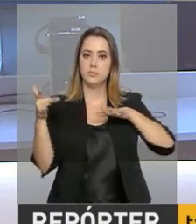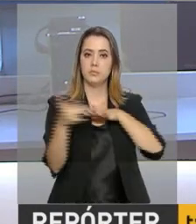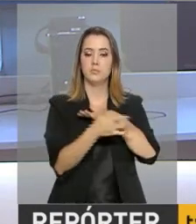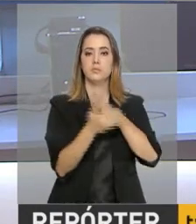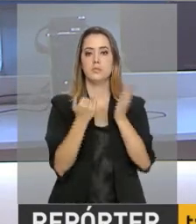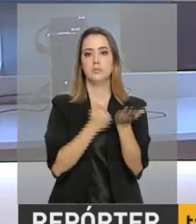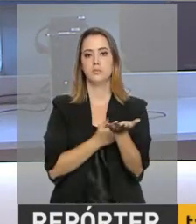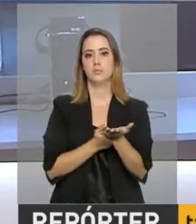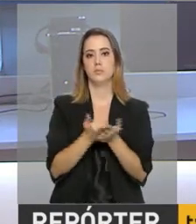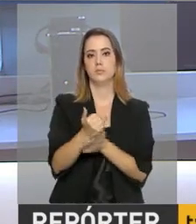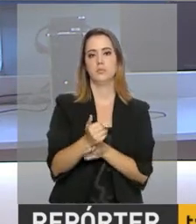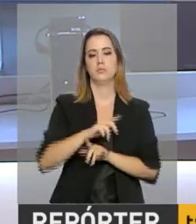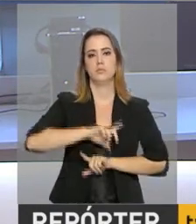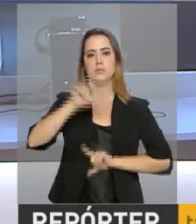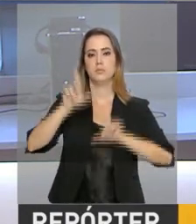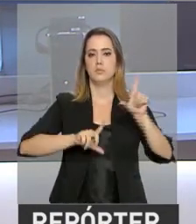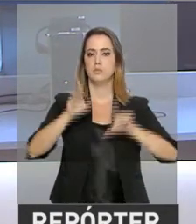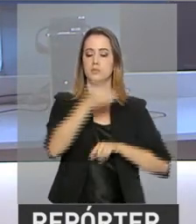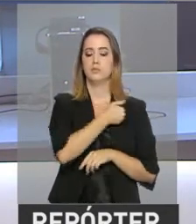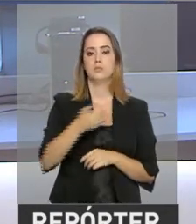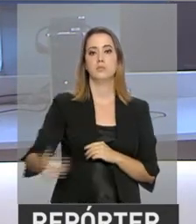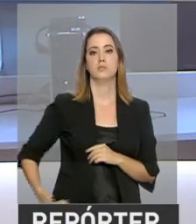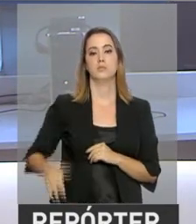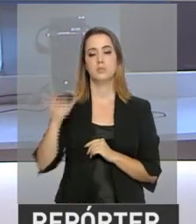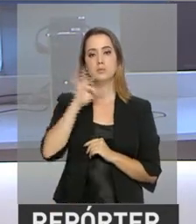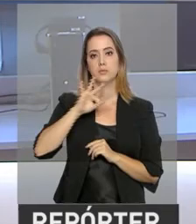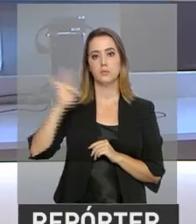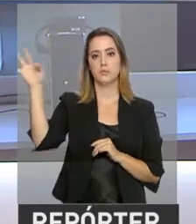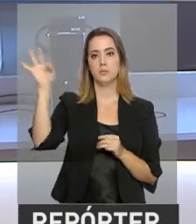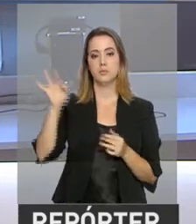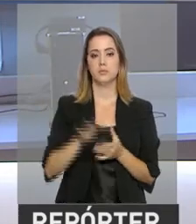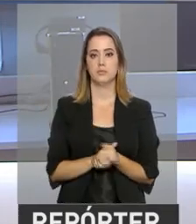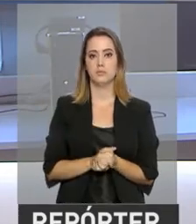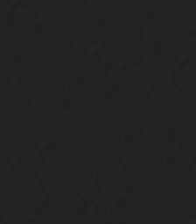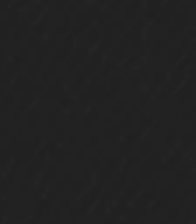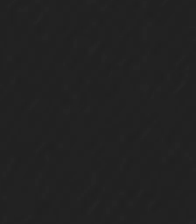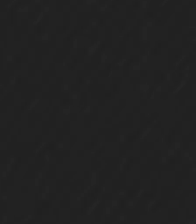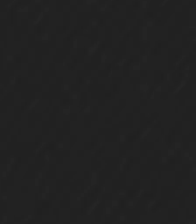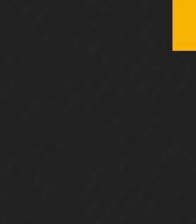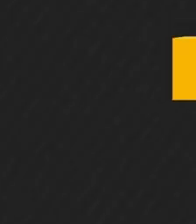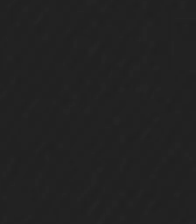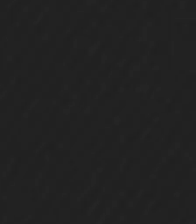redes sociais e continue com a gente aqui na nbr a tv do governo federal